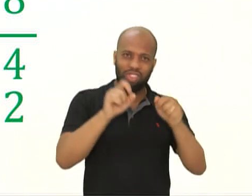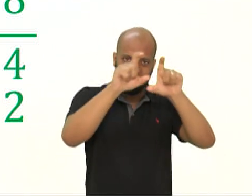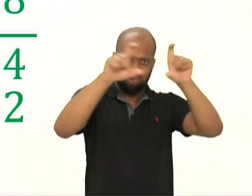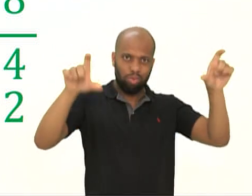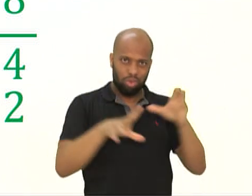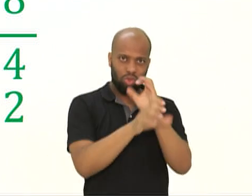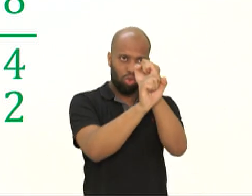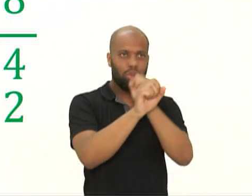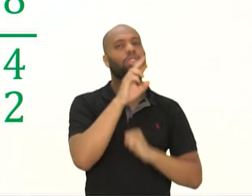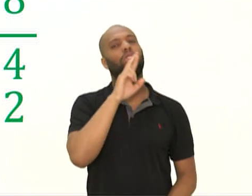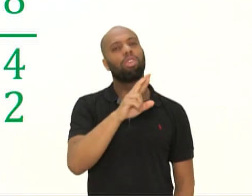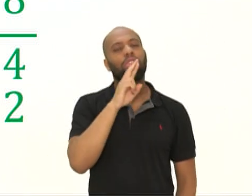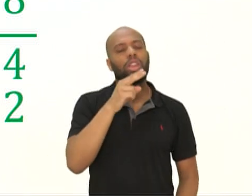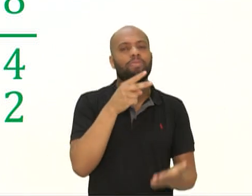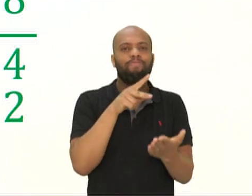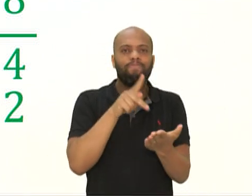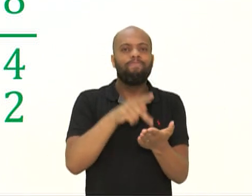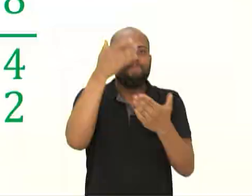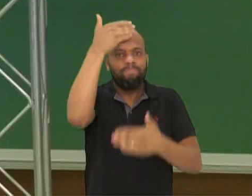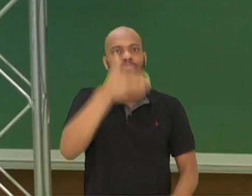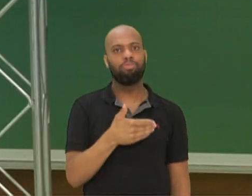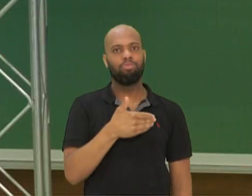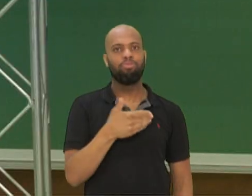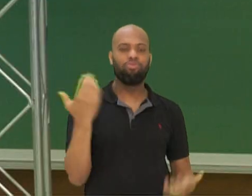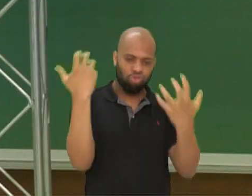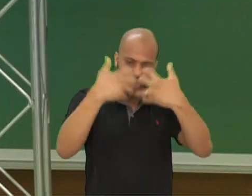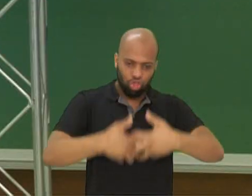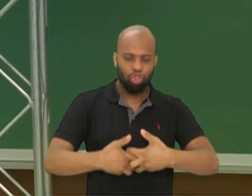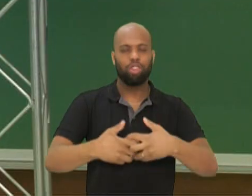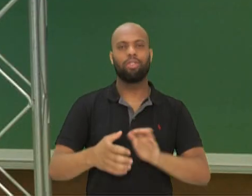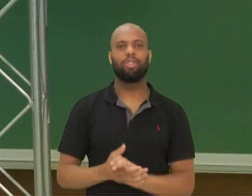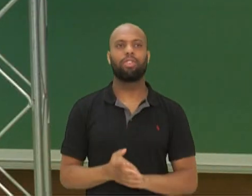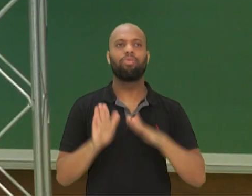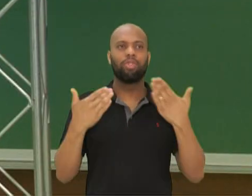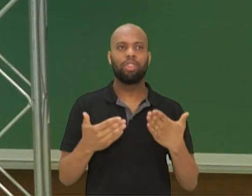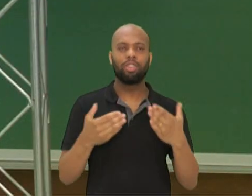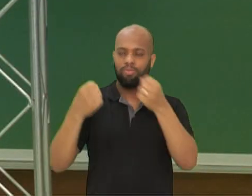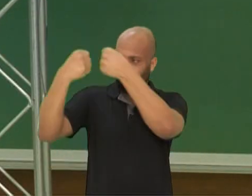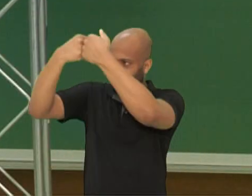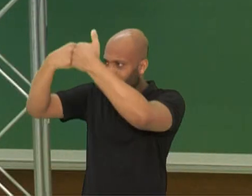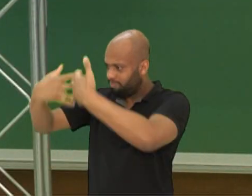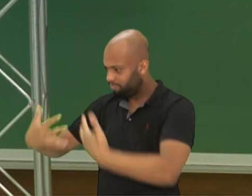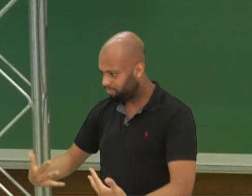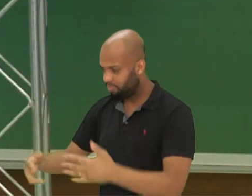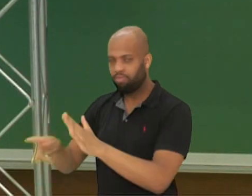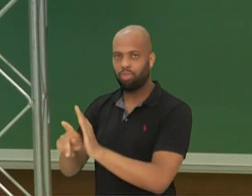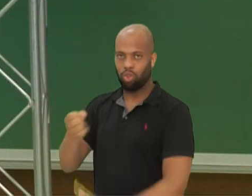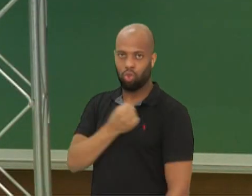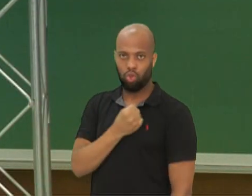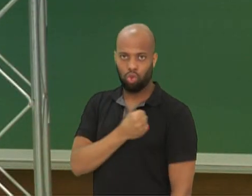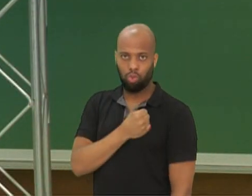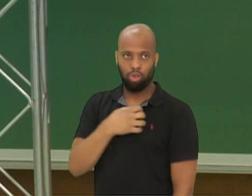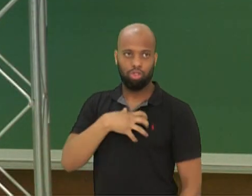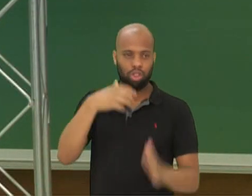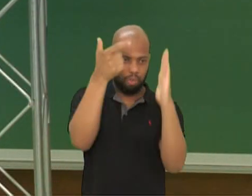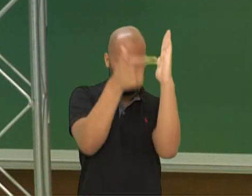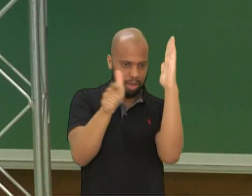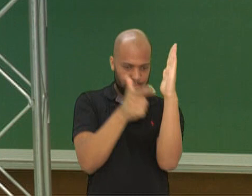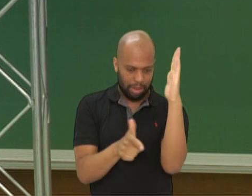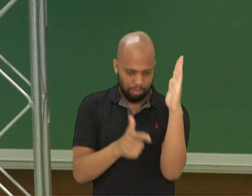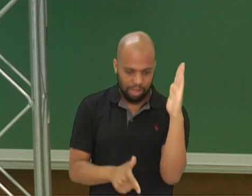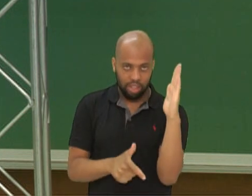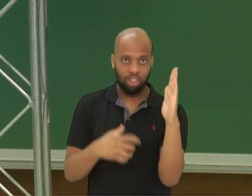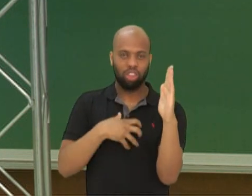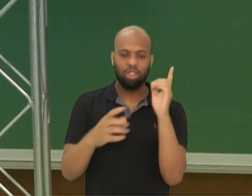são 8. Funciona, gente, funciona. Então, a decomposição do número no mesmo fator,